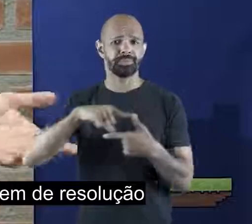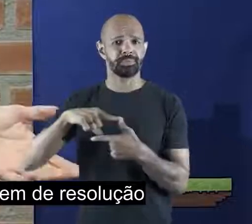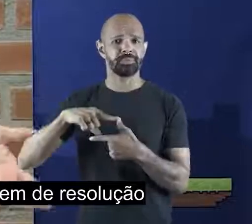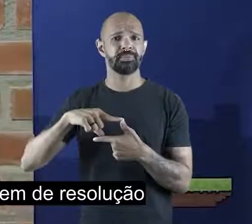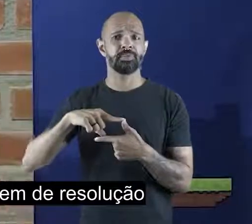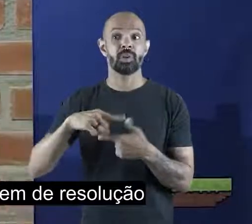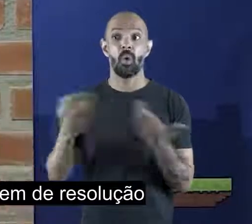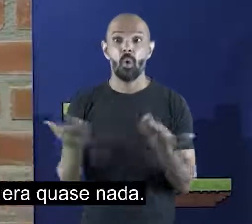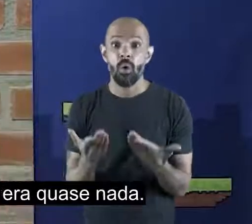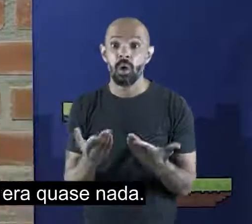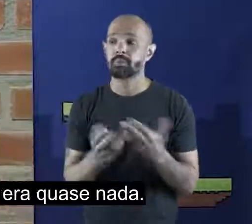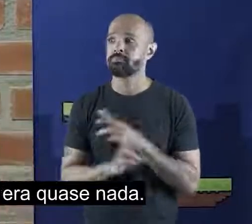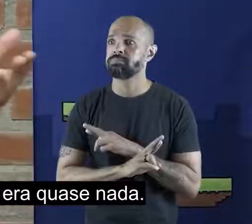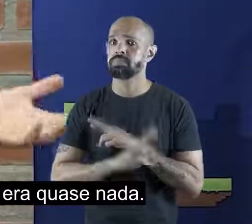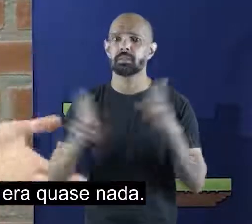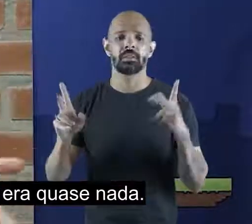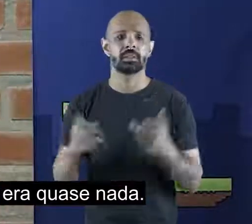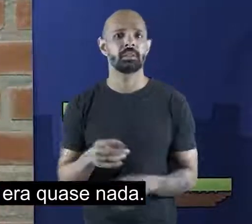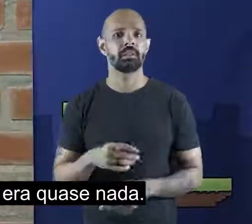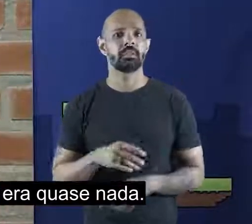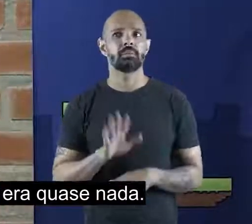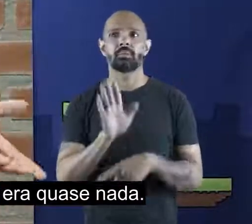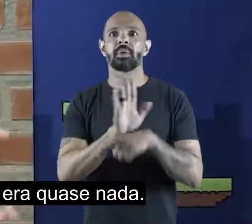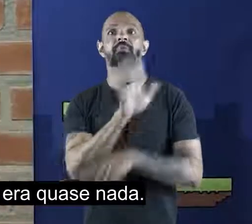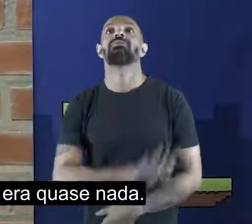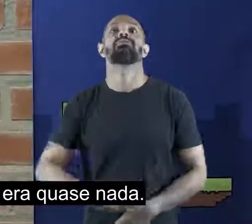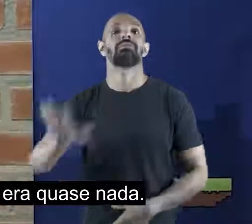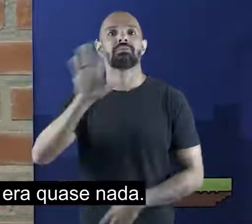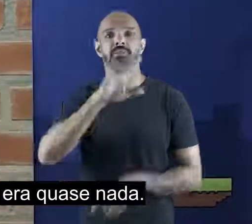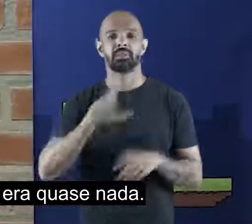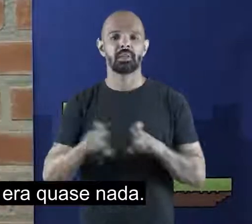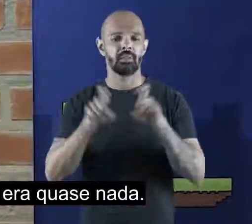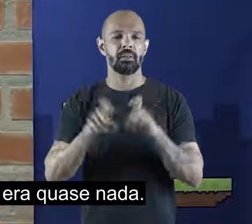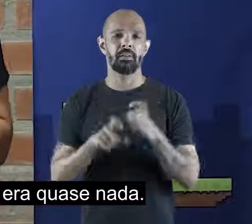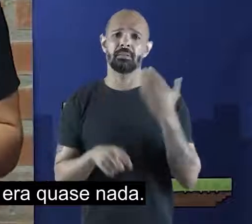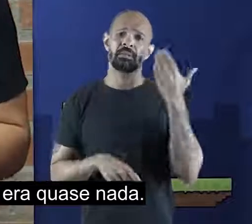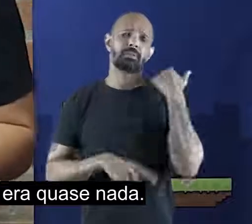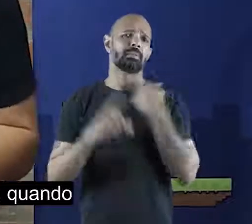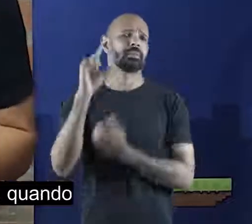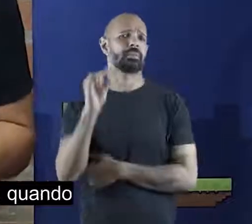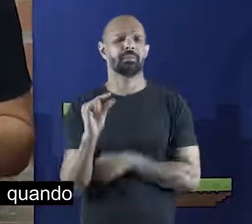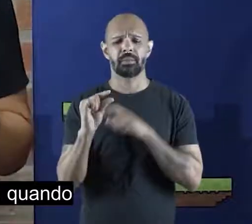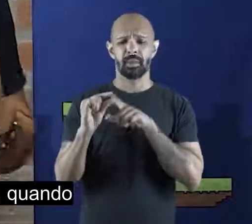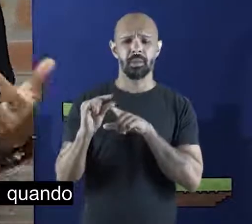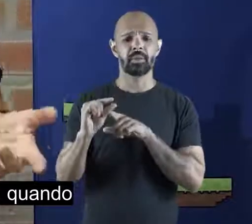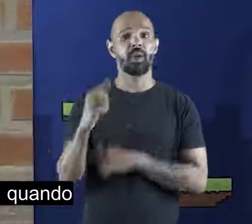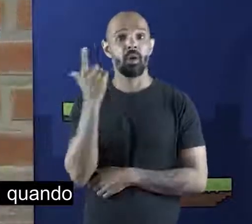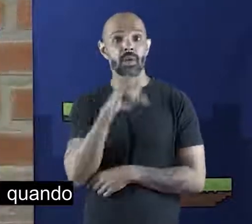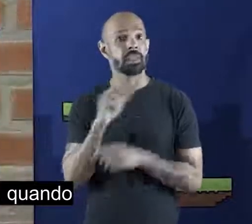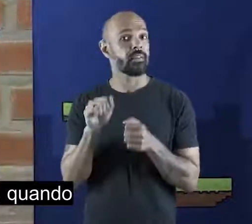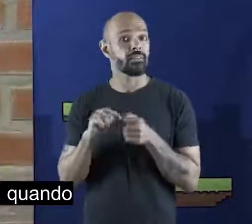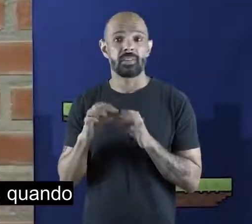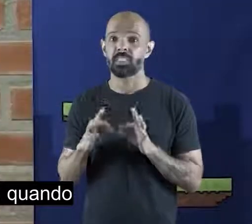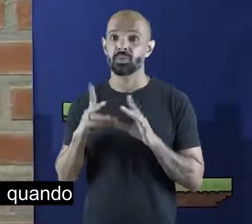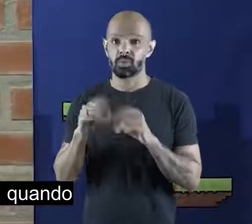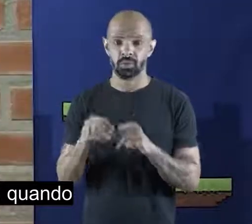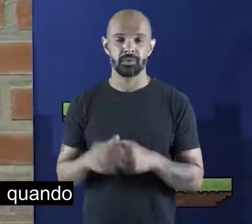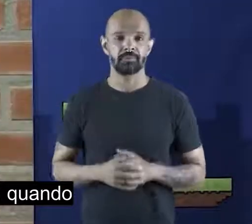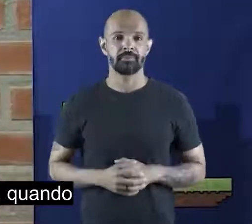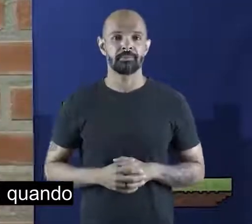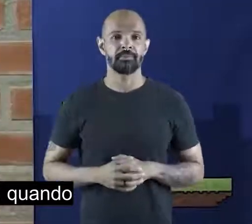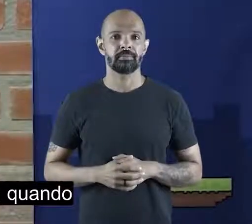que você tem hoje resoluções, sei lá, cinematográficas da tua máquina, isso não era quase nada. Mas o cara conseguia fazer tudo ali,